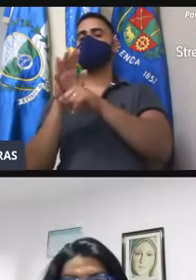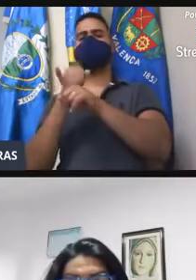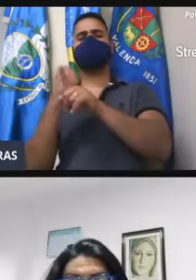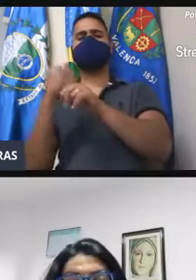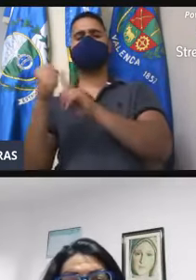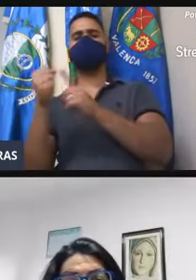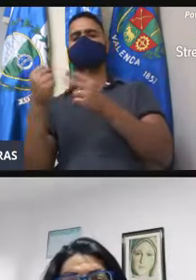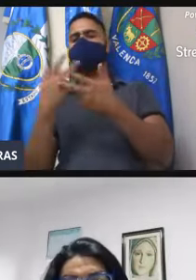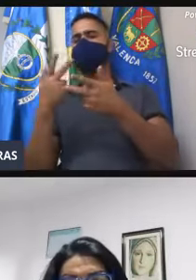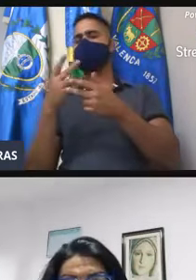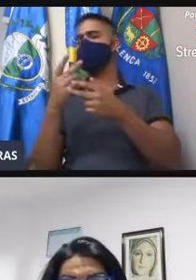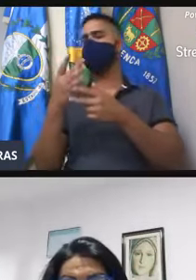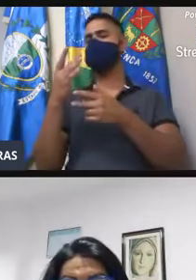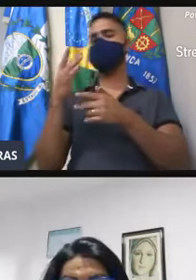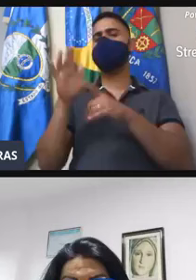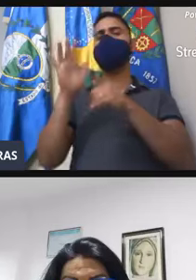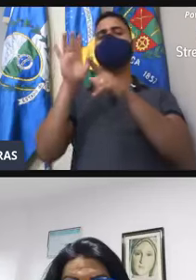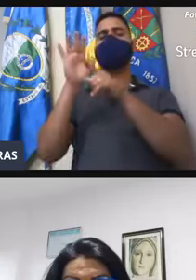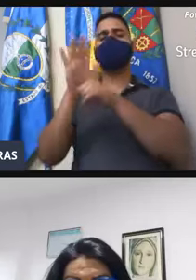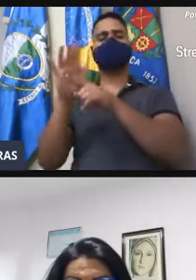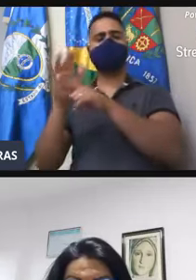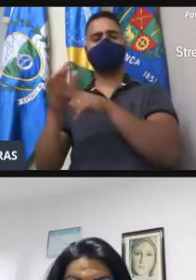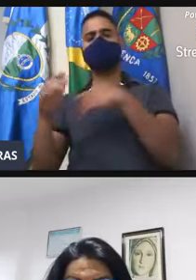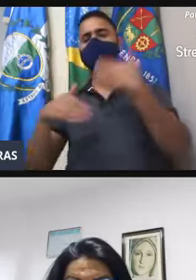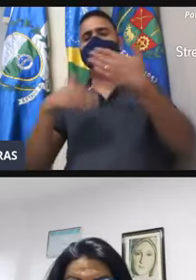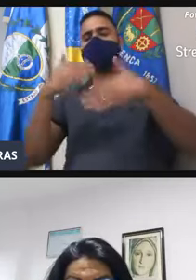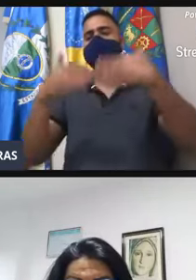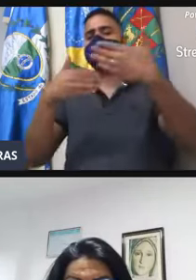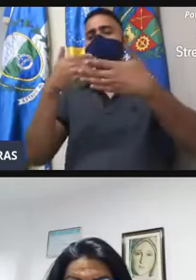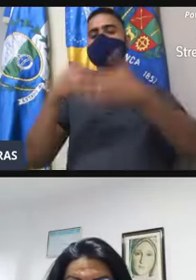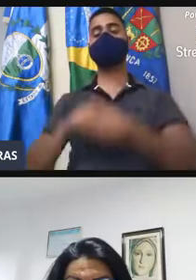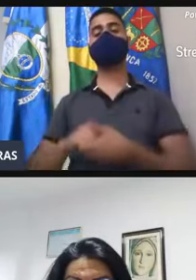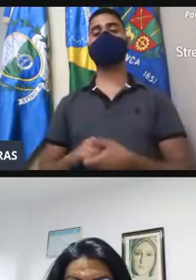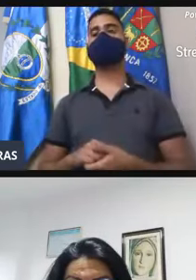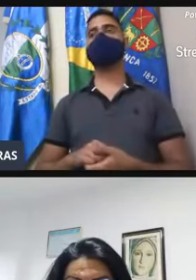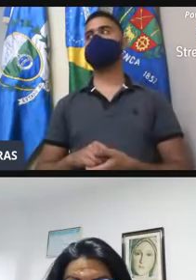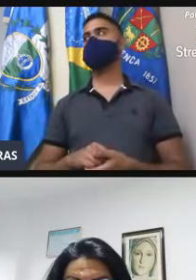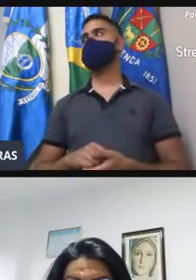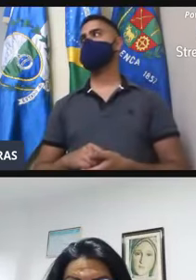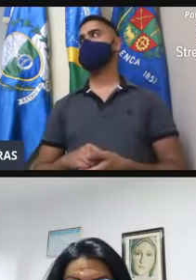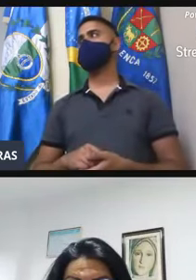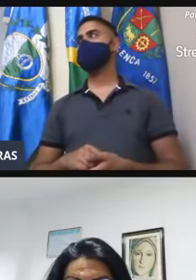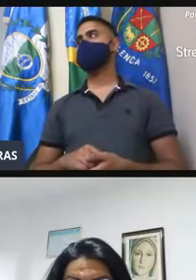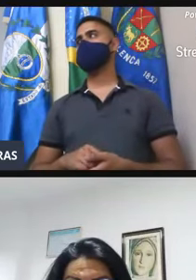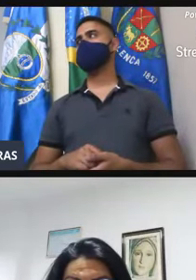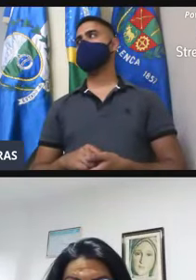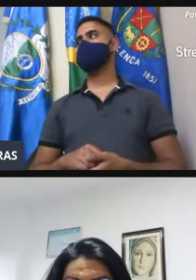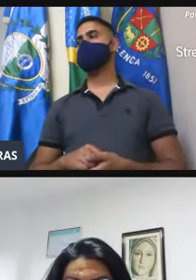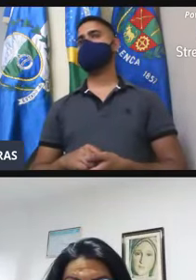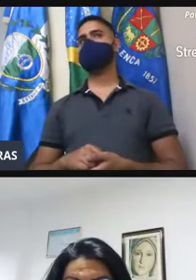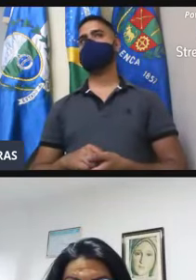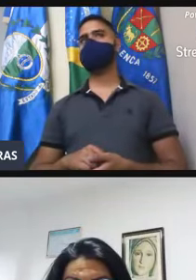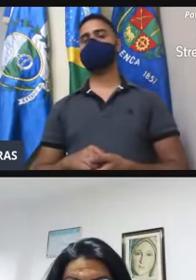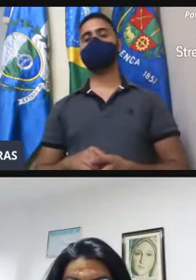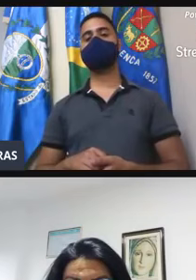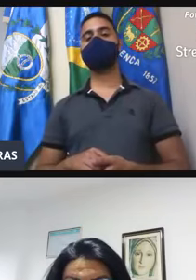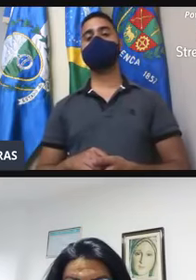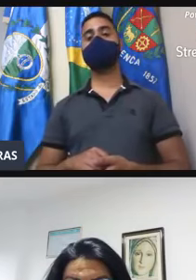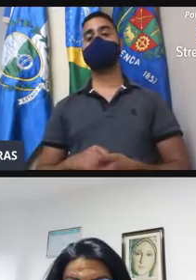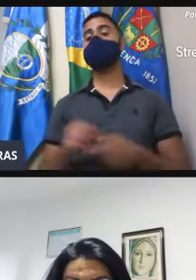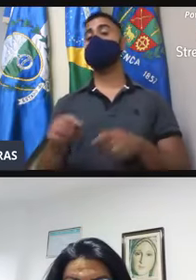isso facilitando a cada dia o processo. Eu não poderia também